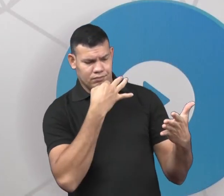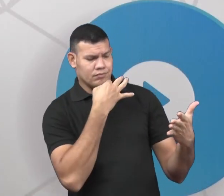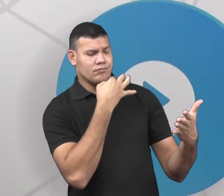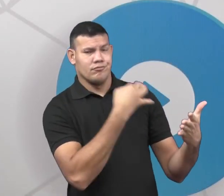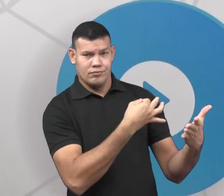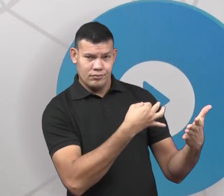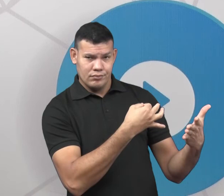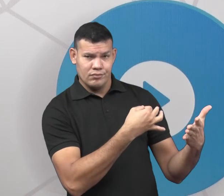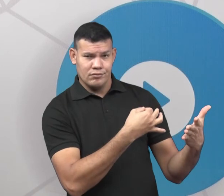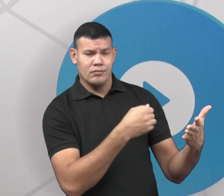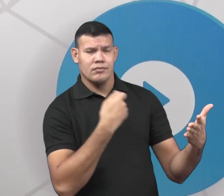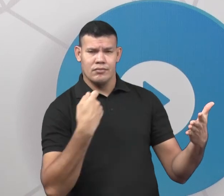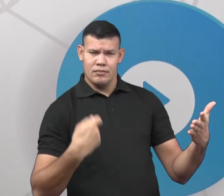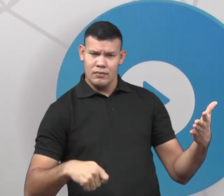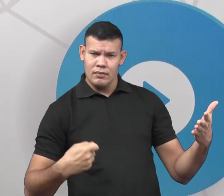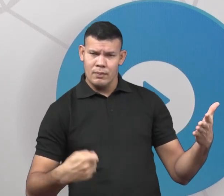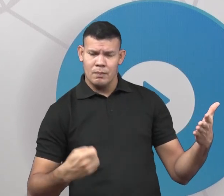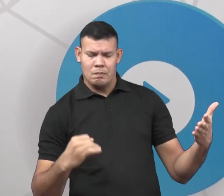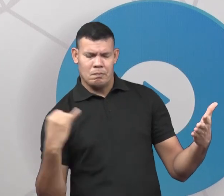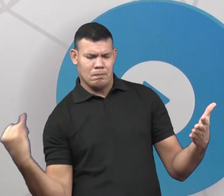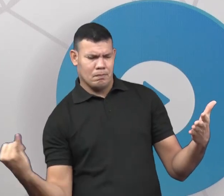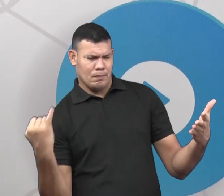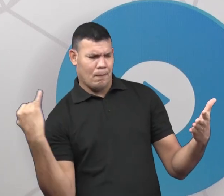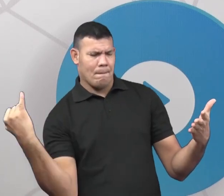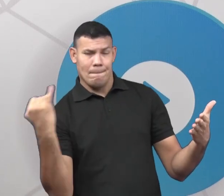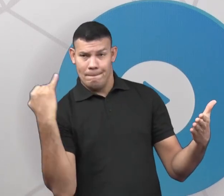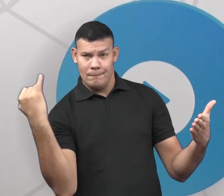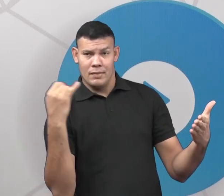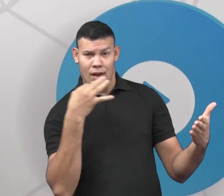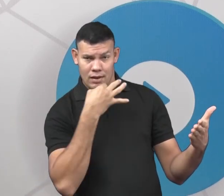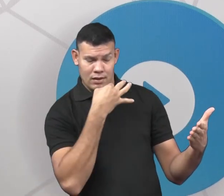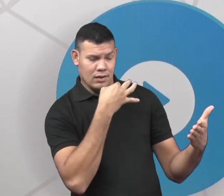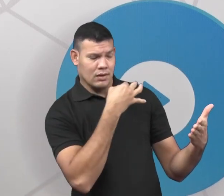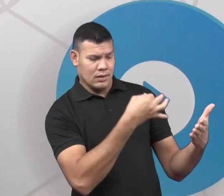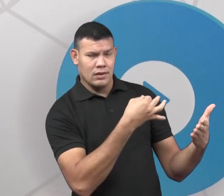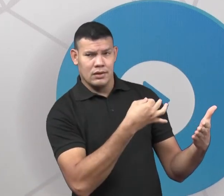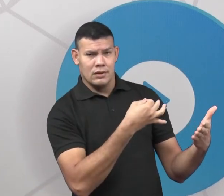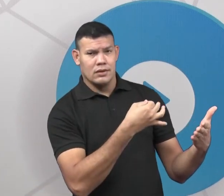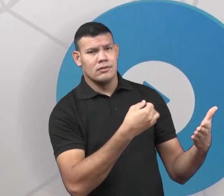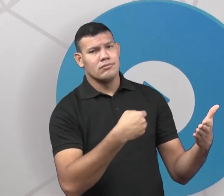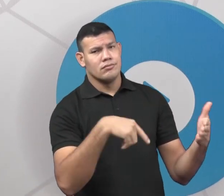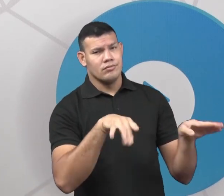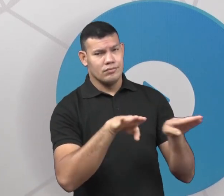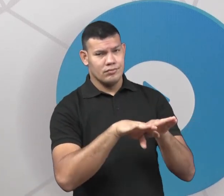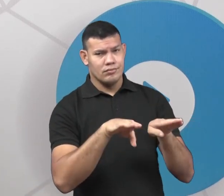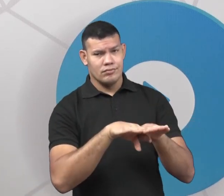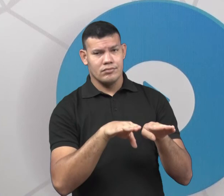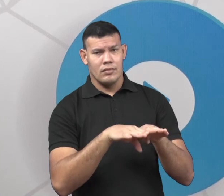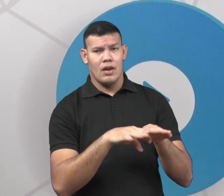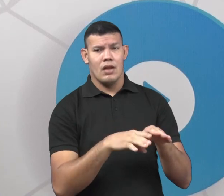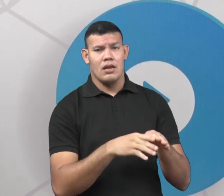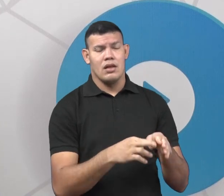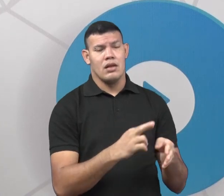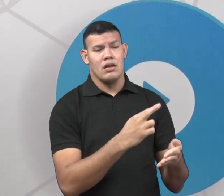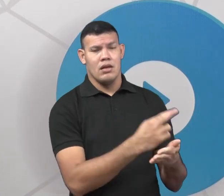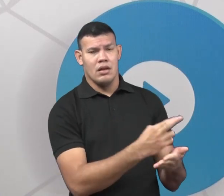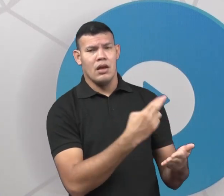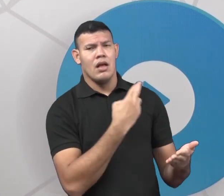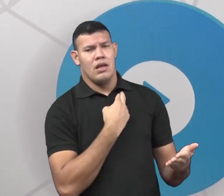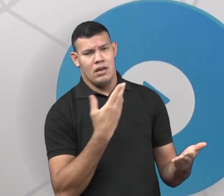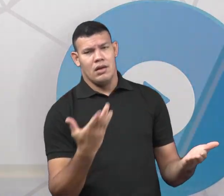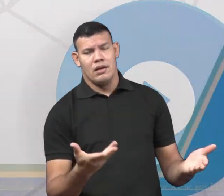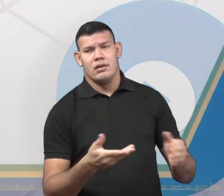extremamente importante para esse tipo de texto, a argumentação e a contra-argumentação, das quais falaremos a